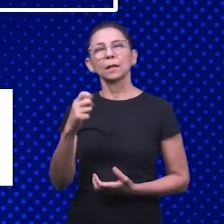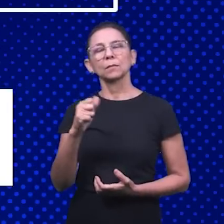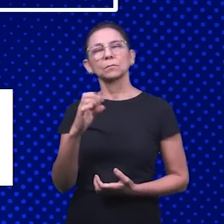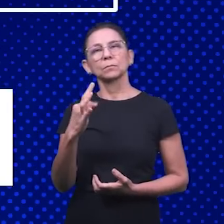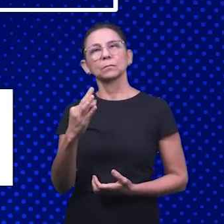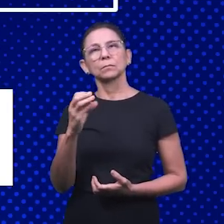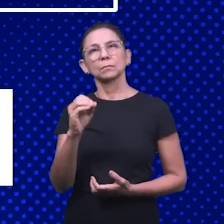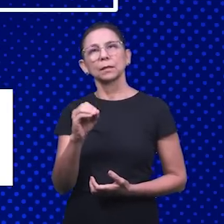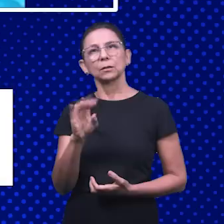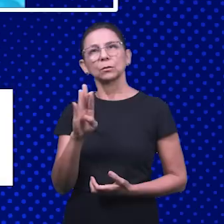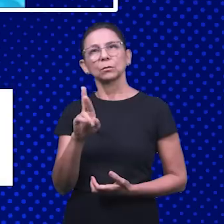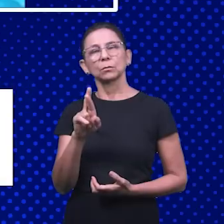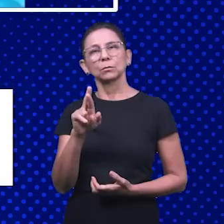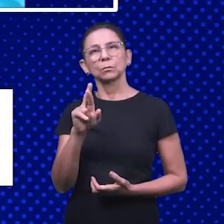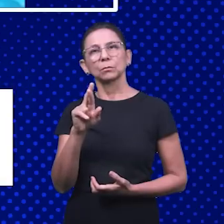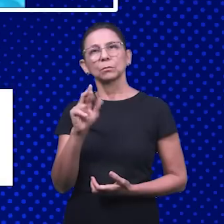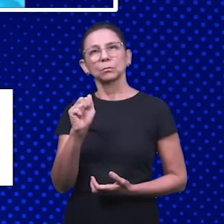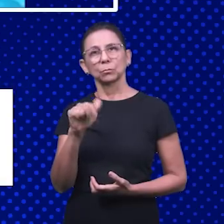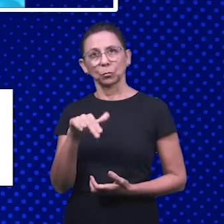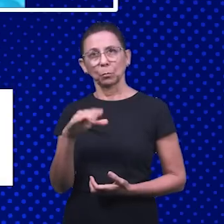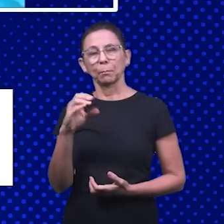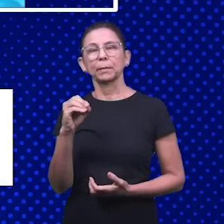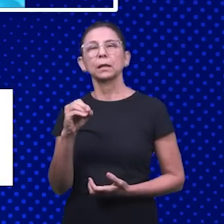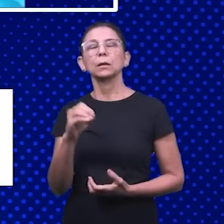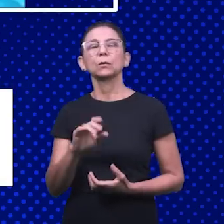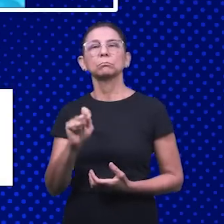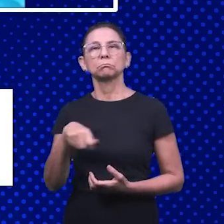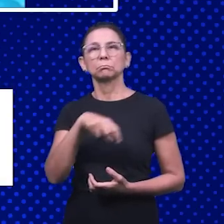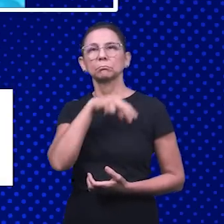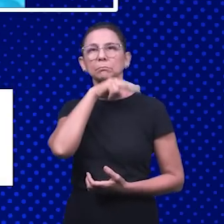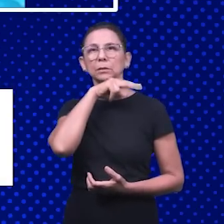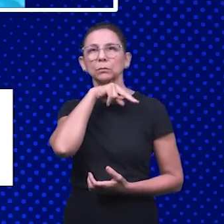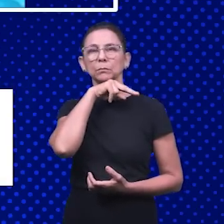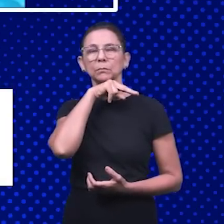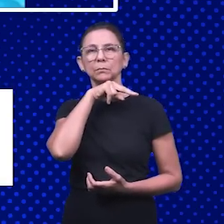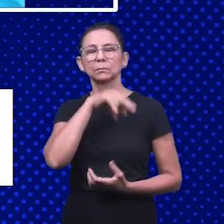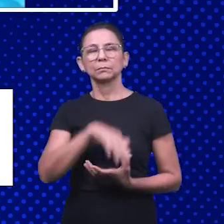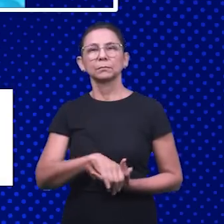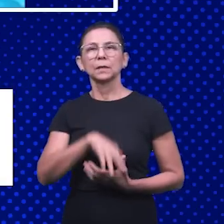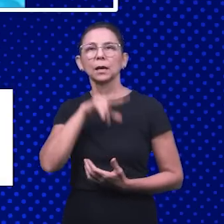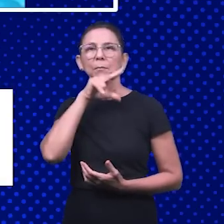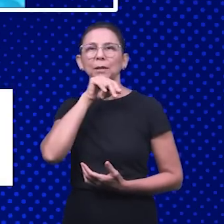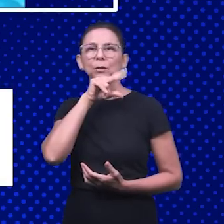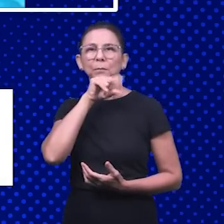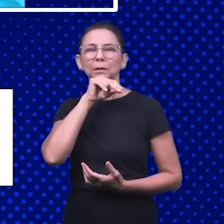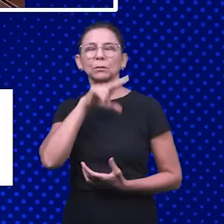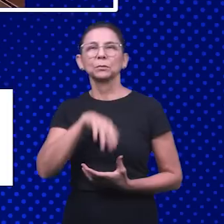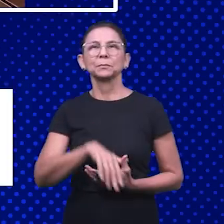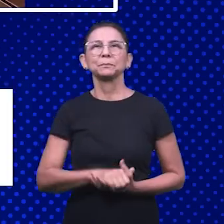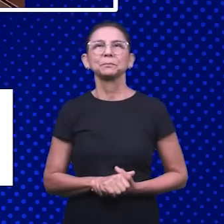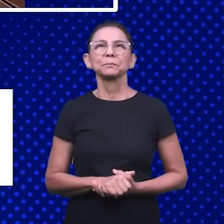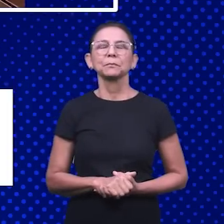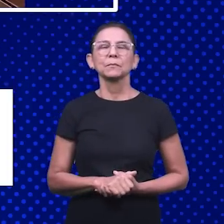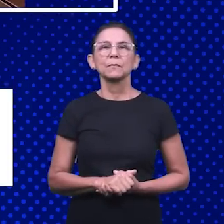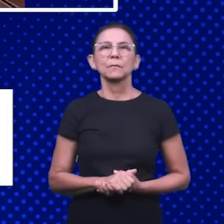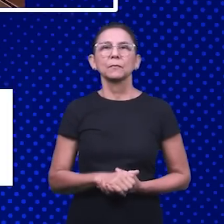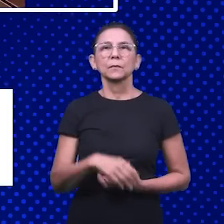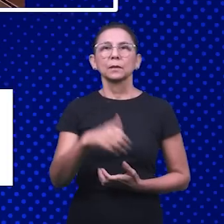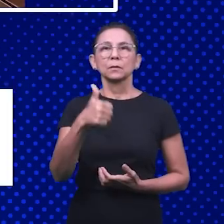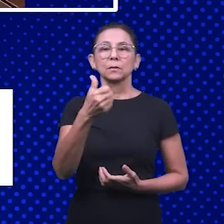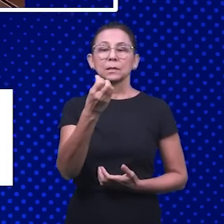que foi realizado também um batismo na cidade de Palmas. onde 16